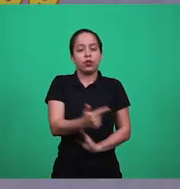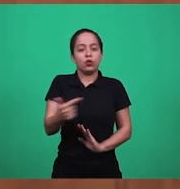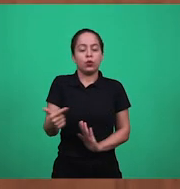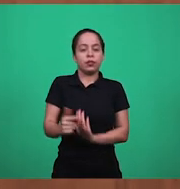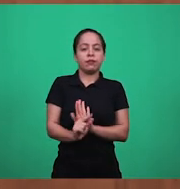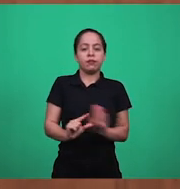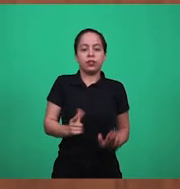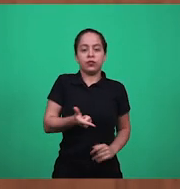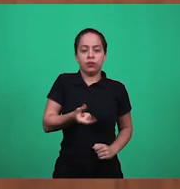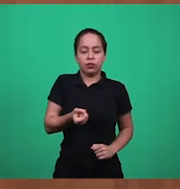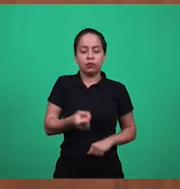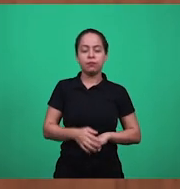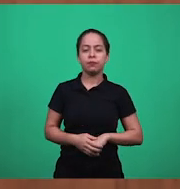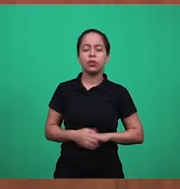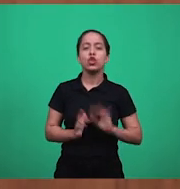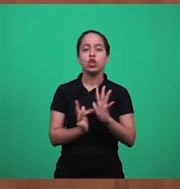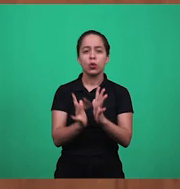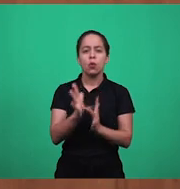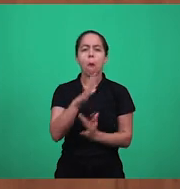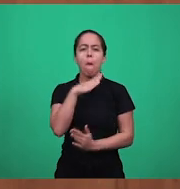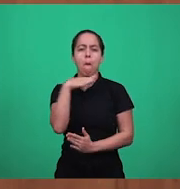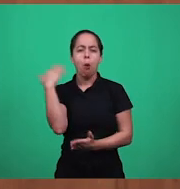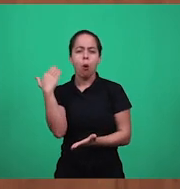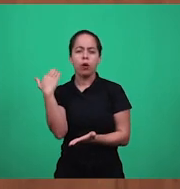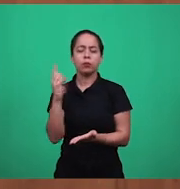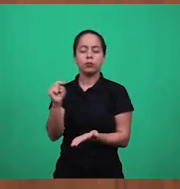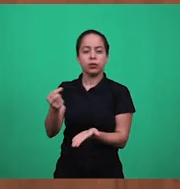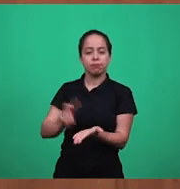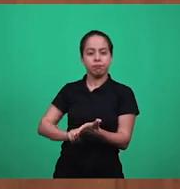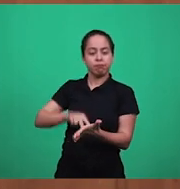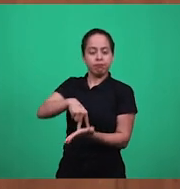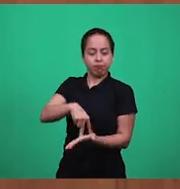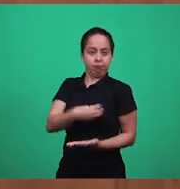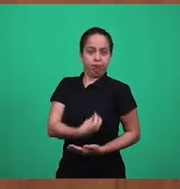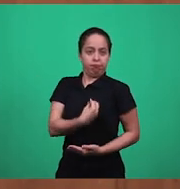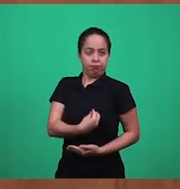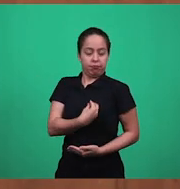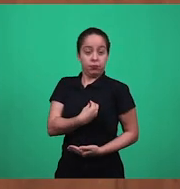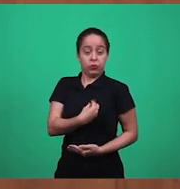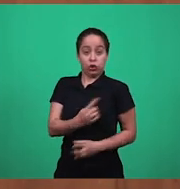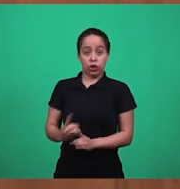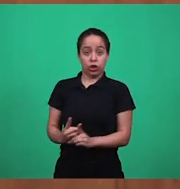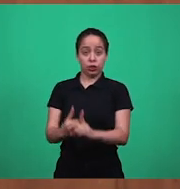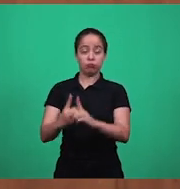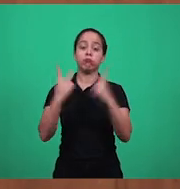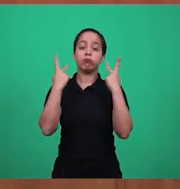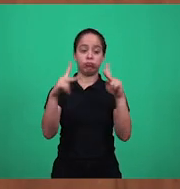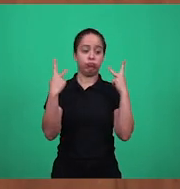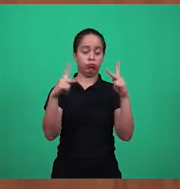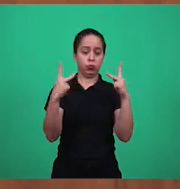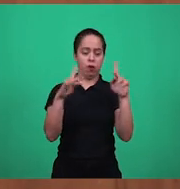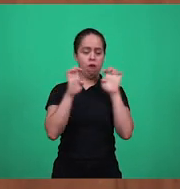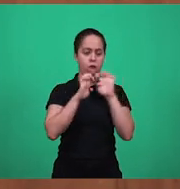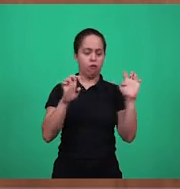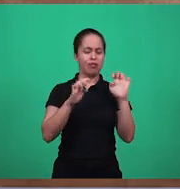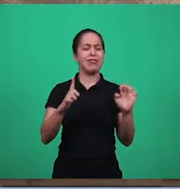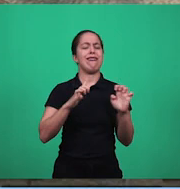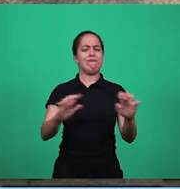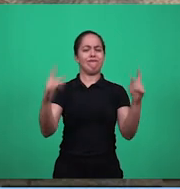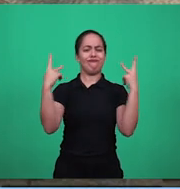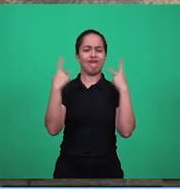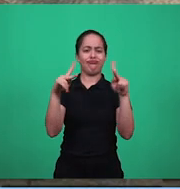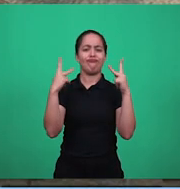Depois da morte e ressurreição de Jesus, os discípulos foram pregar o Evangelho. E quanto mais